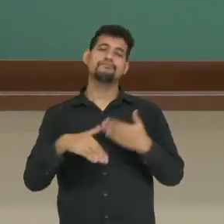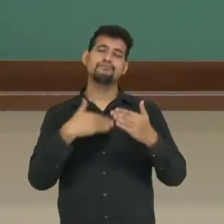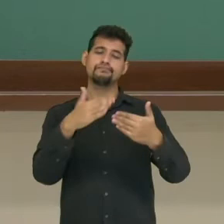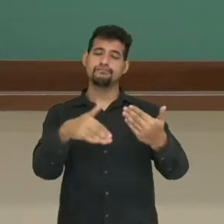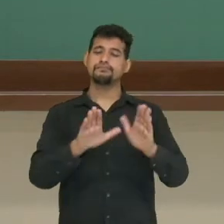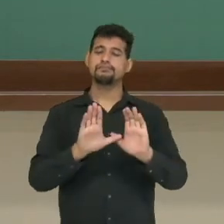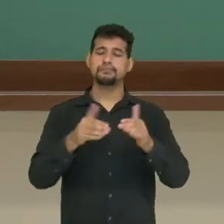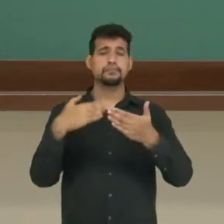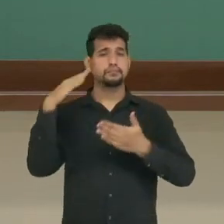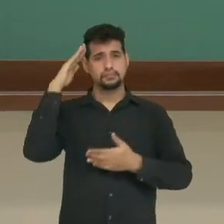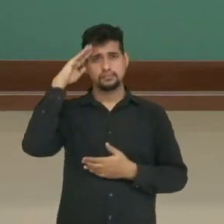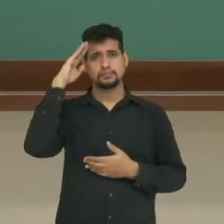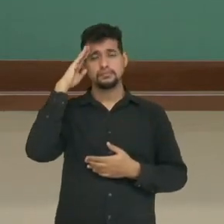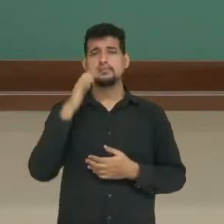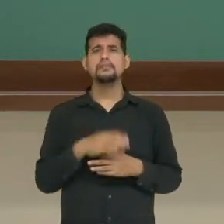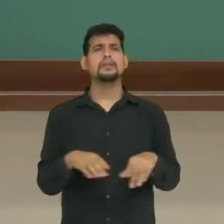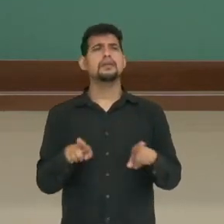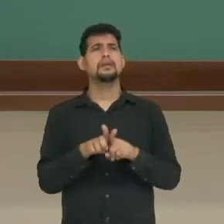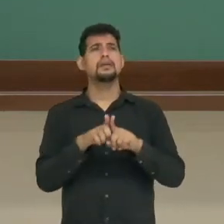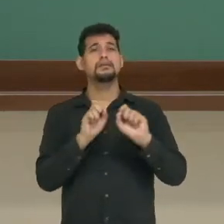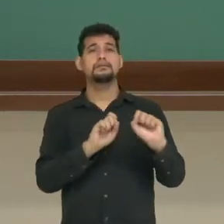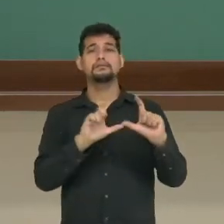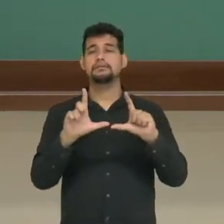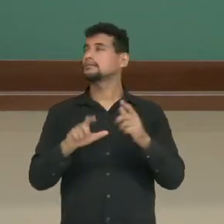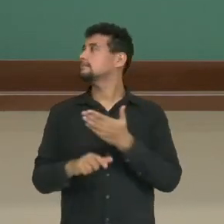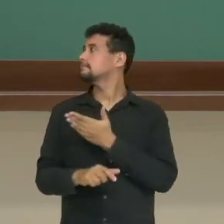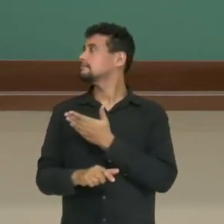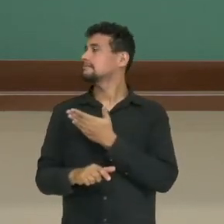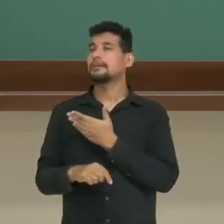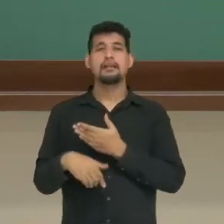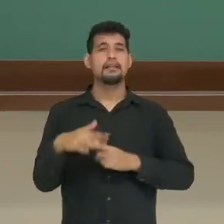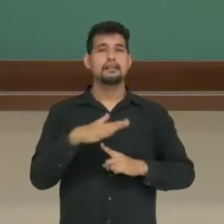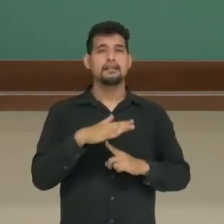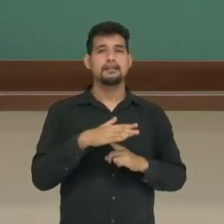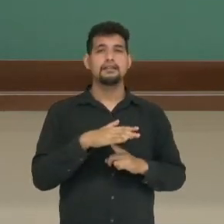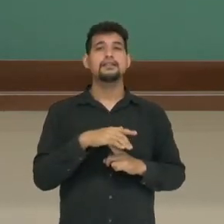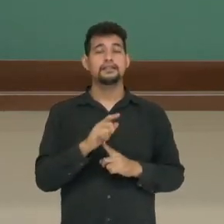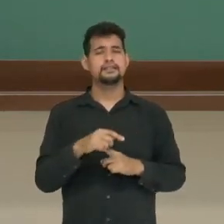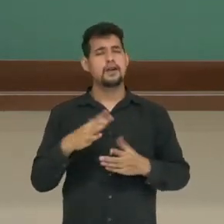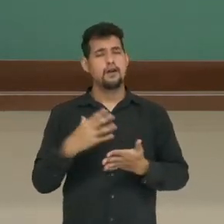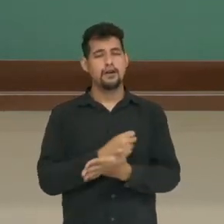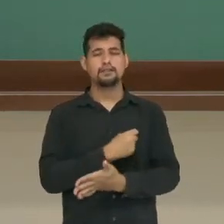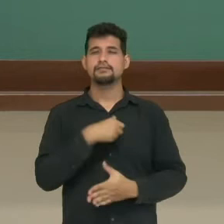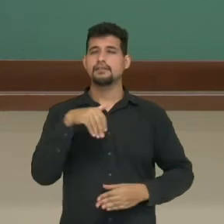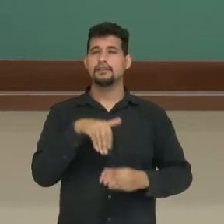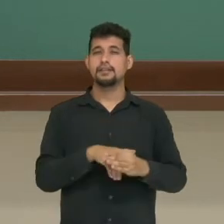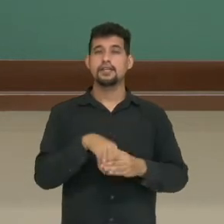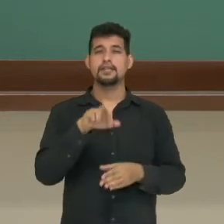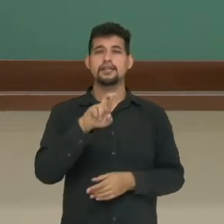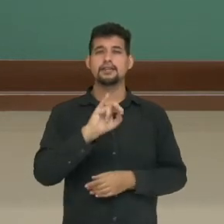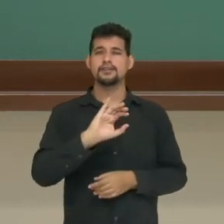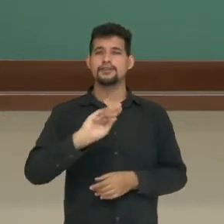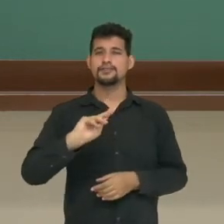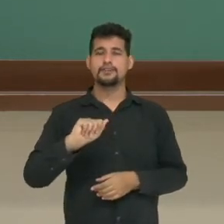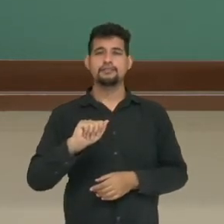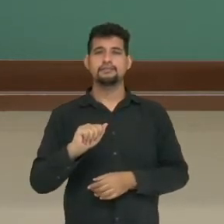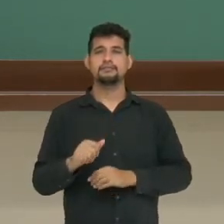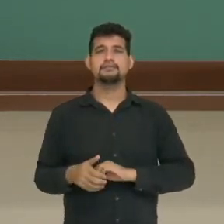regime militar. Aliás, a imagem da direita da sua tela, o governador do Paraná vencedor dessas eleições, José